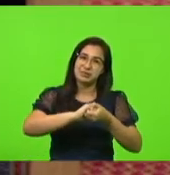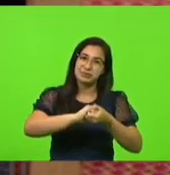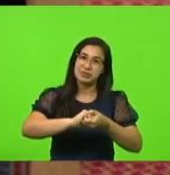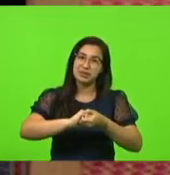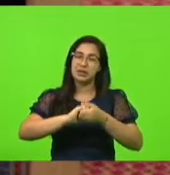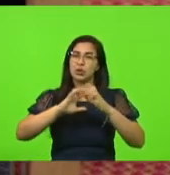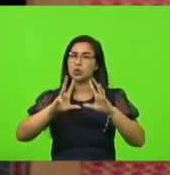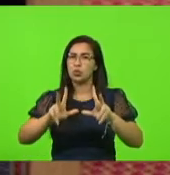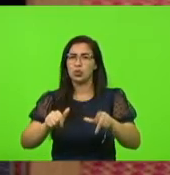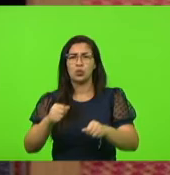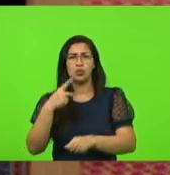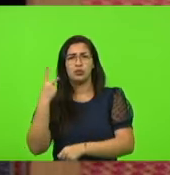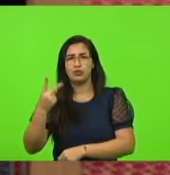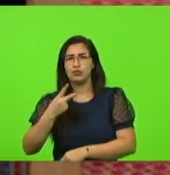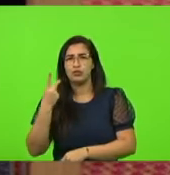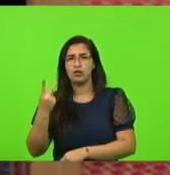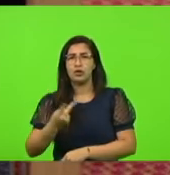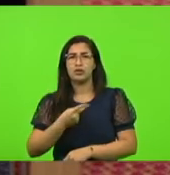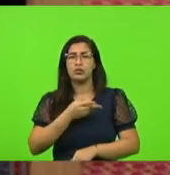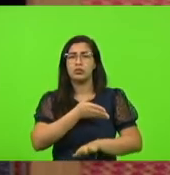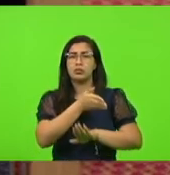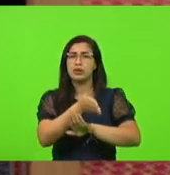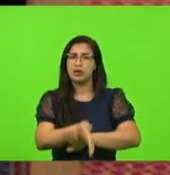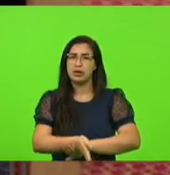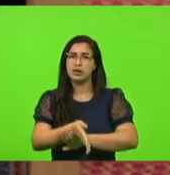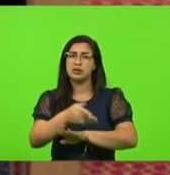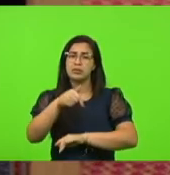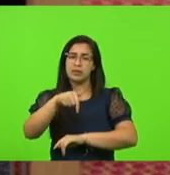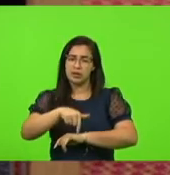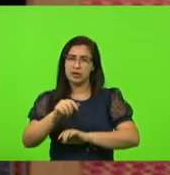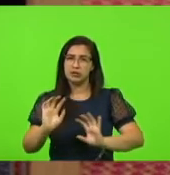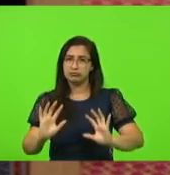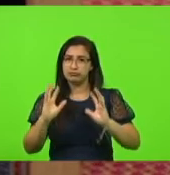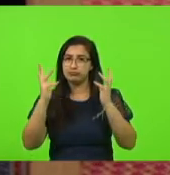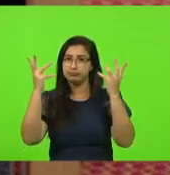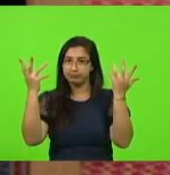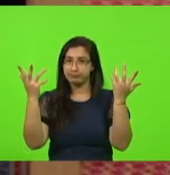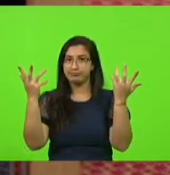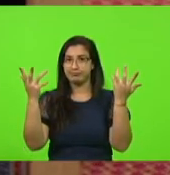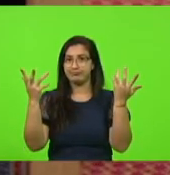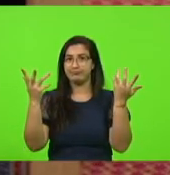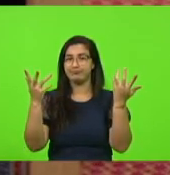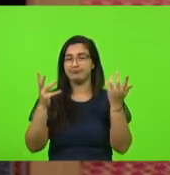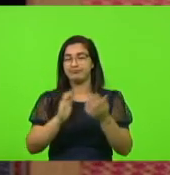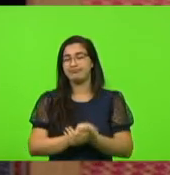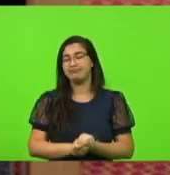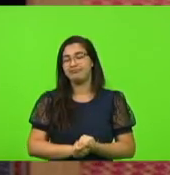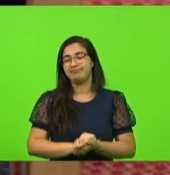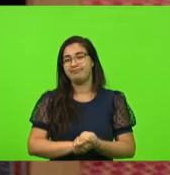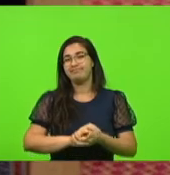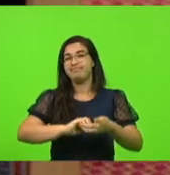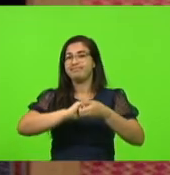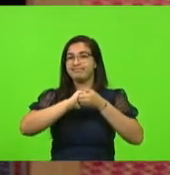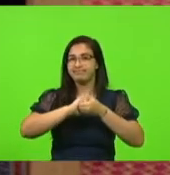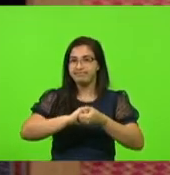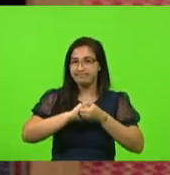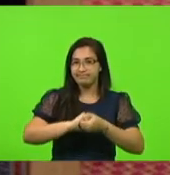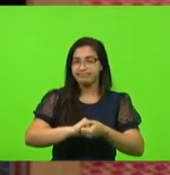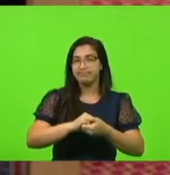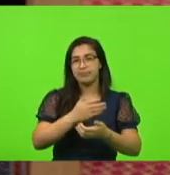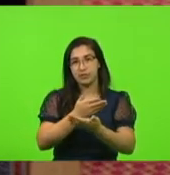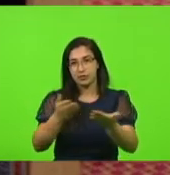que estão participando desse evento. Então, a nossa saudação aos